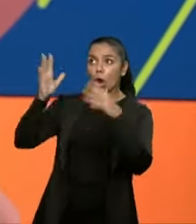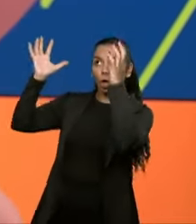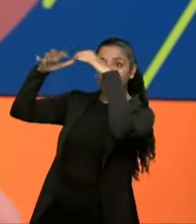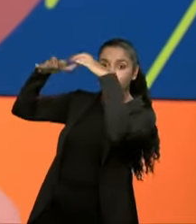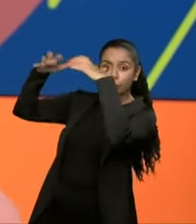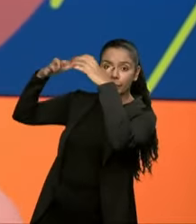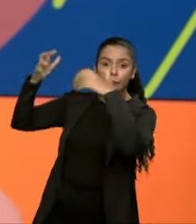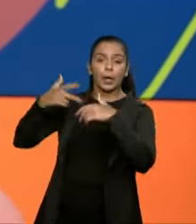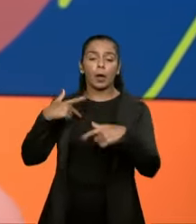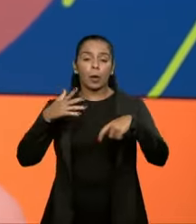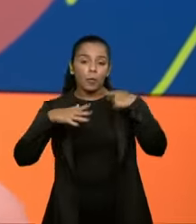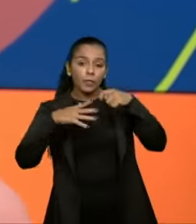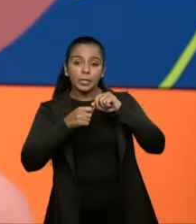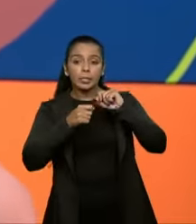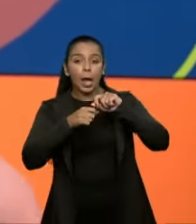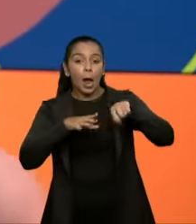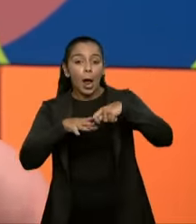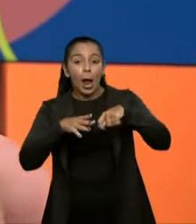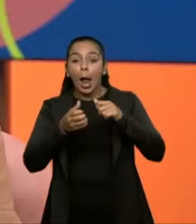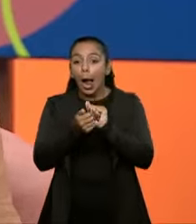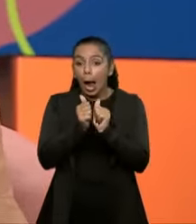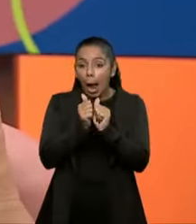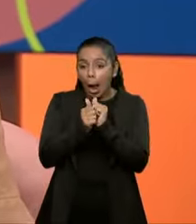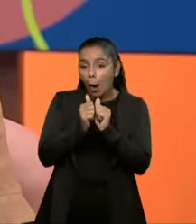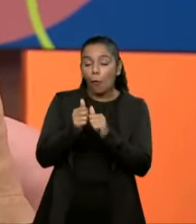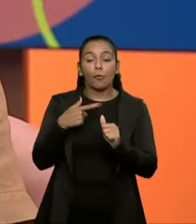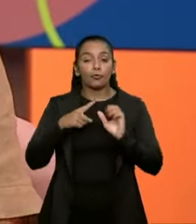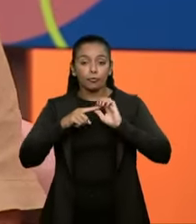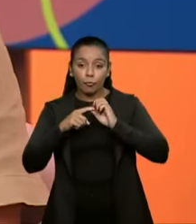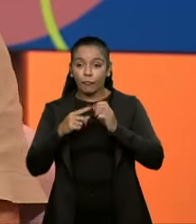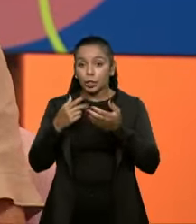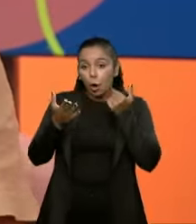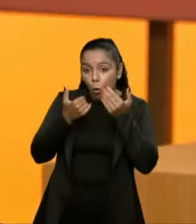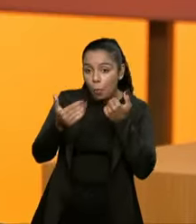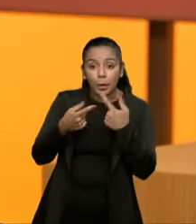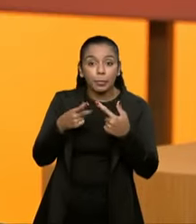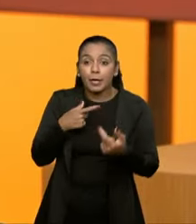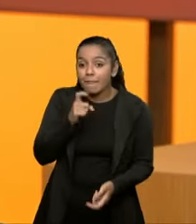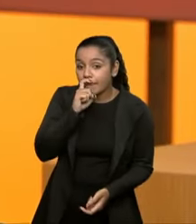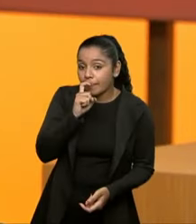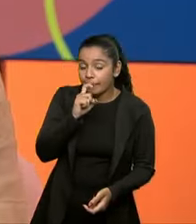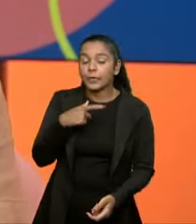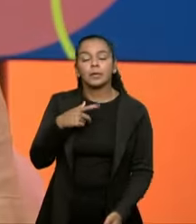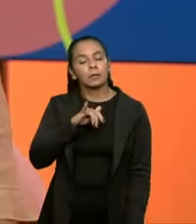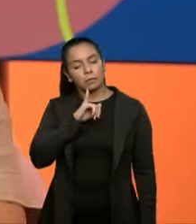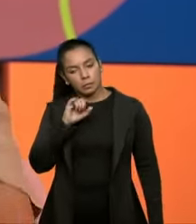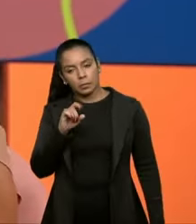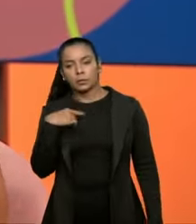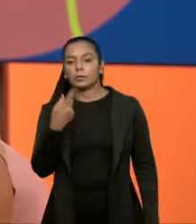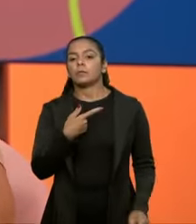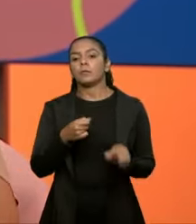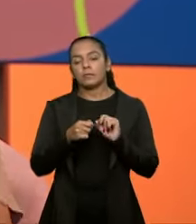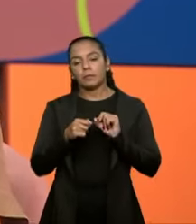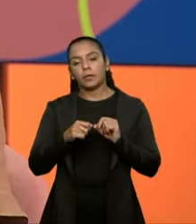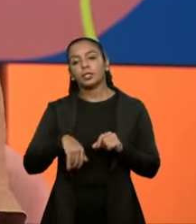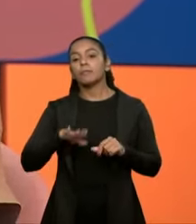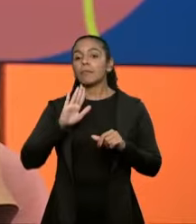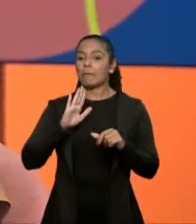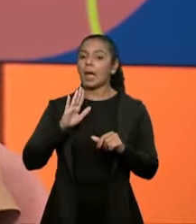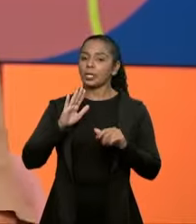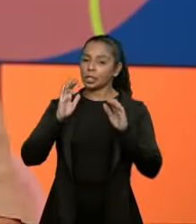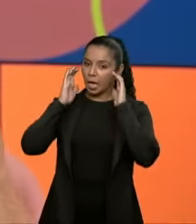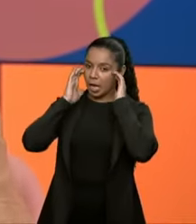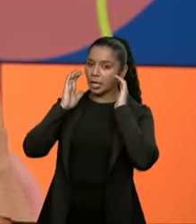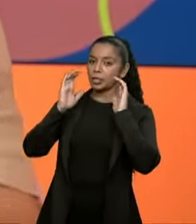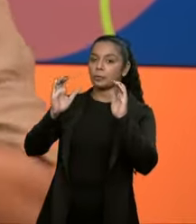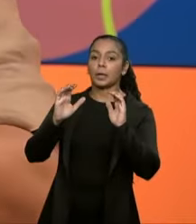meio, comendo, a gente fez um arroz com feijão, comendo na cumbuquinha, porque estava frio. Lindo, André. Então, assim, isso me tornou mais respeitoso, quando eu falo nem só